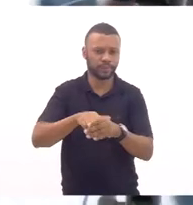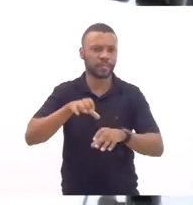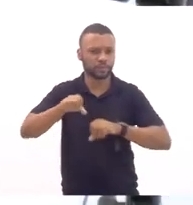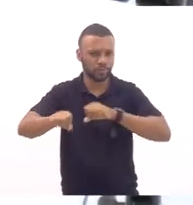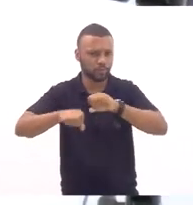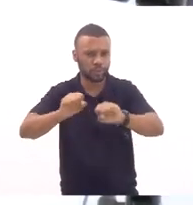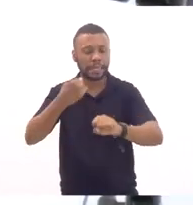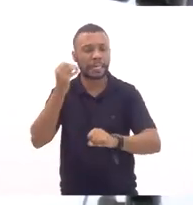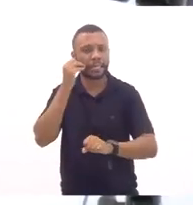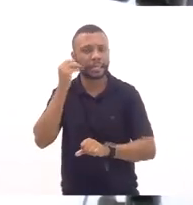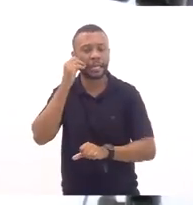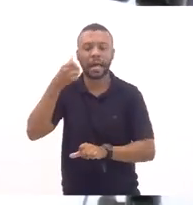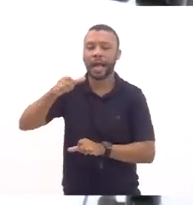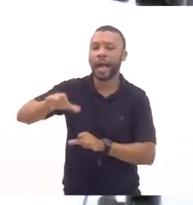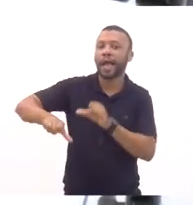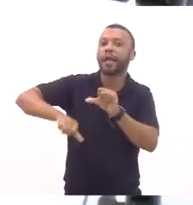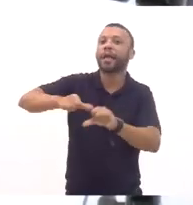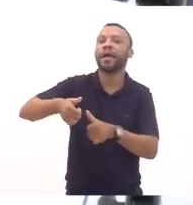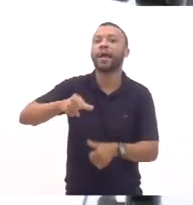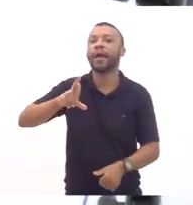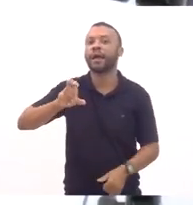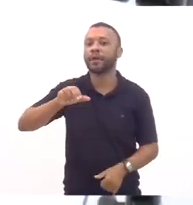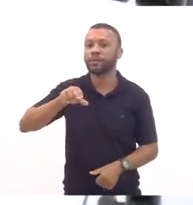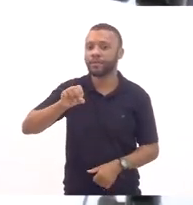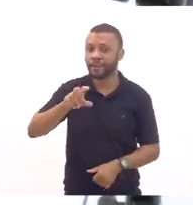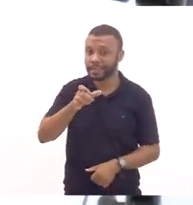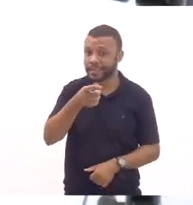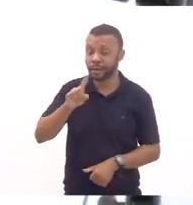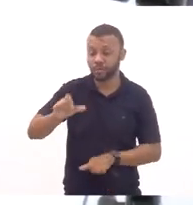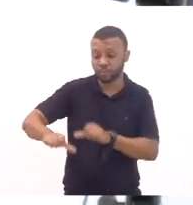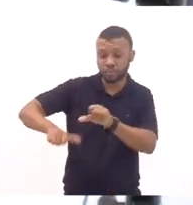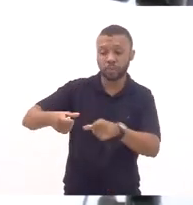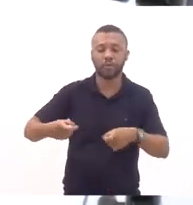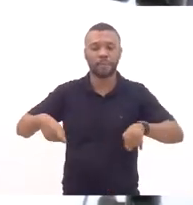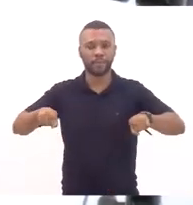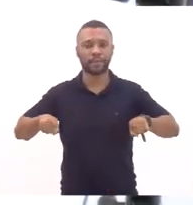da renovação. Mas o problema